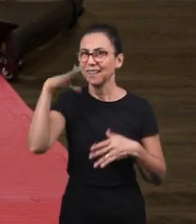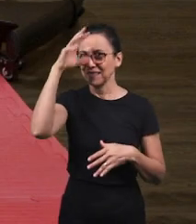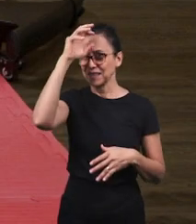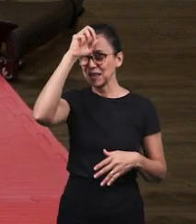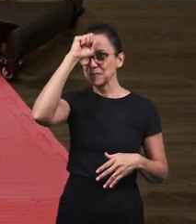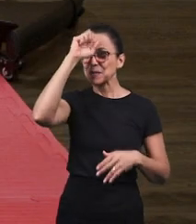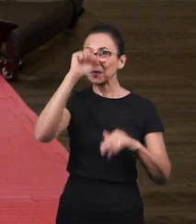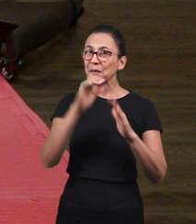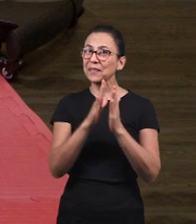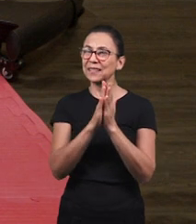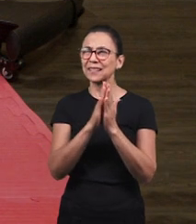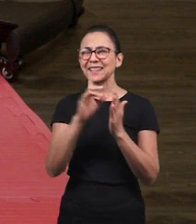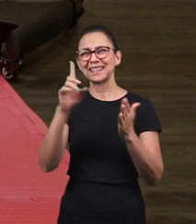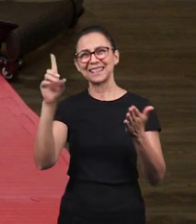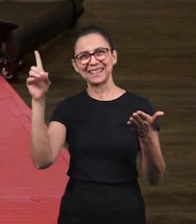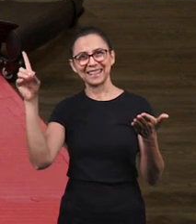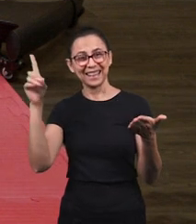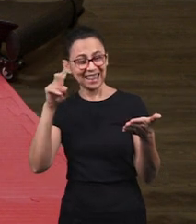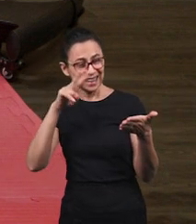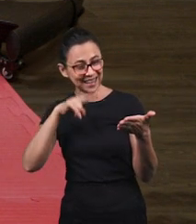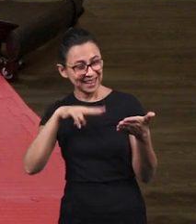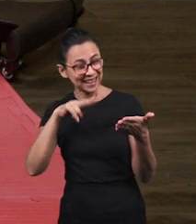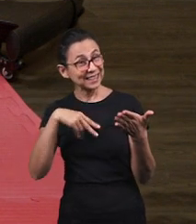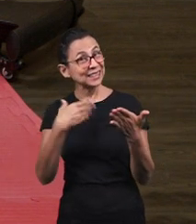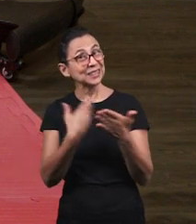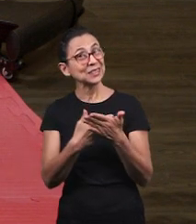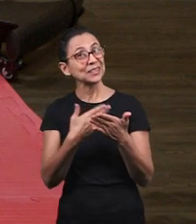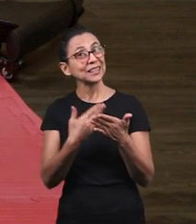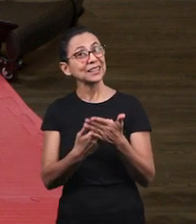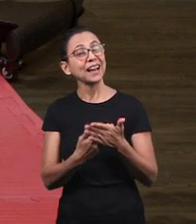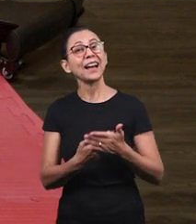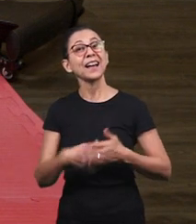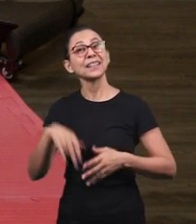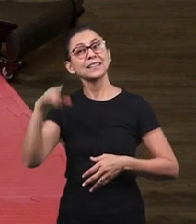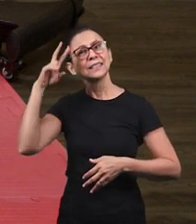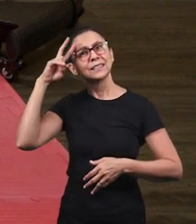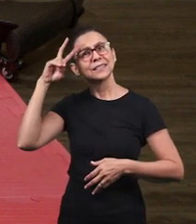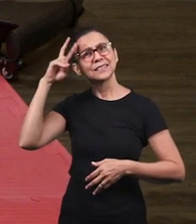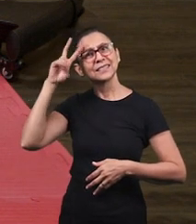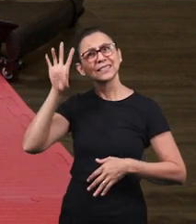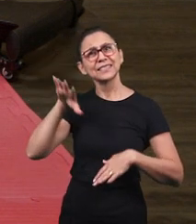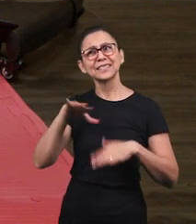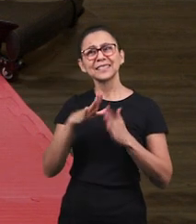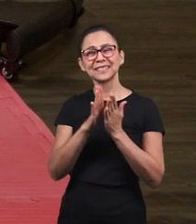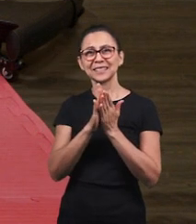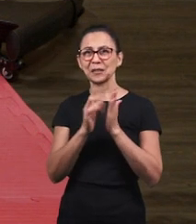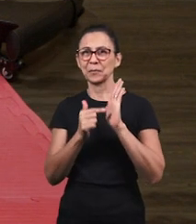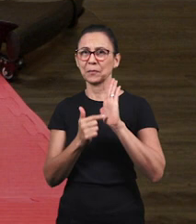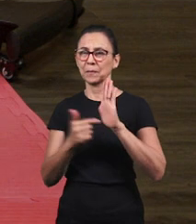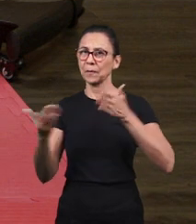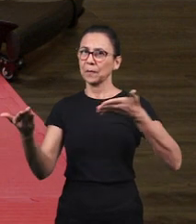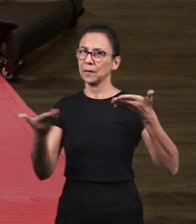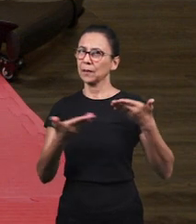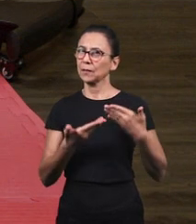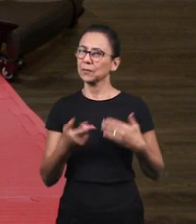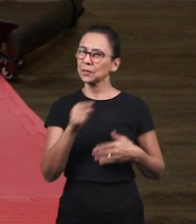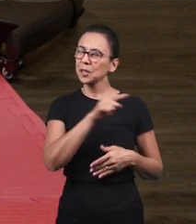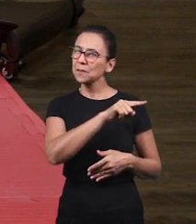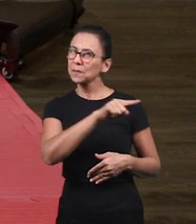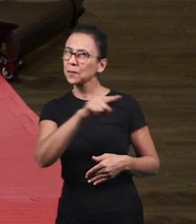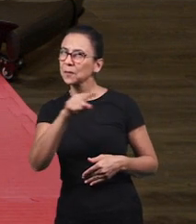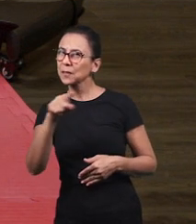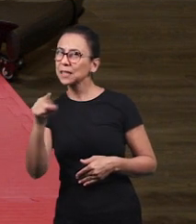Nós vamos aprender a palavra de Deus. Vamos estudar mais uma história que está aqui na Bíblia. E eu